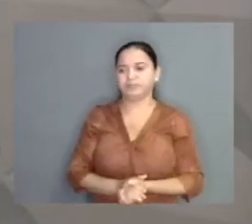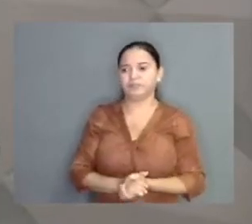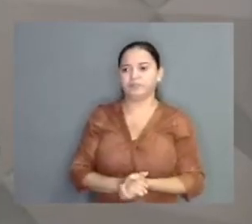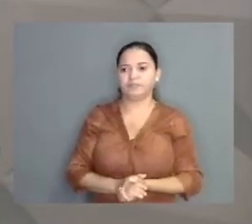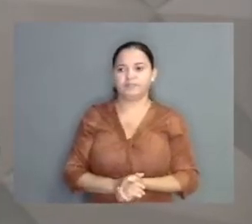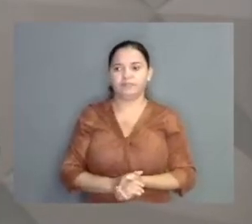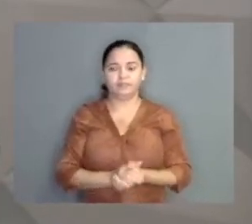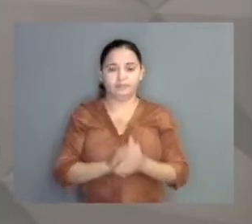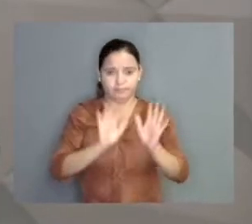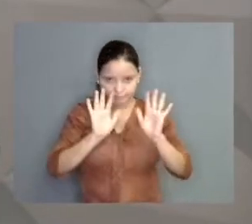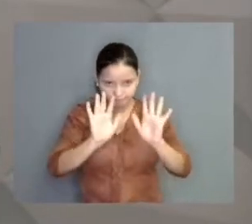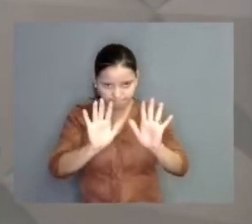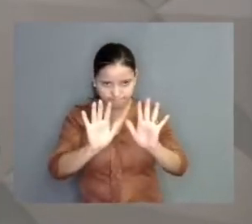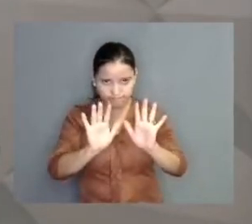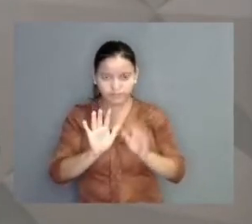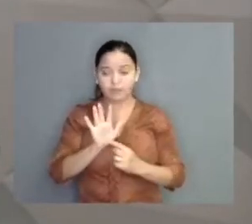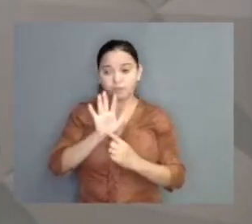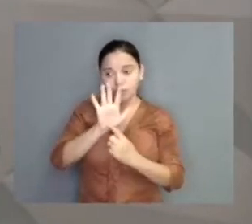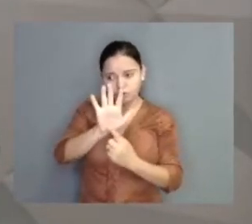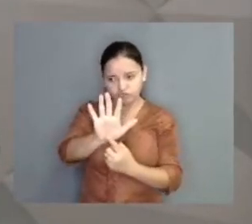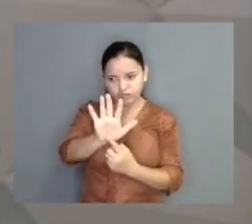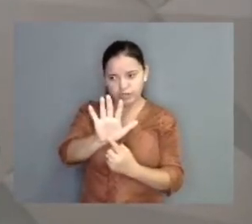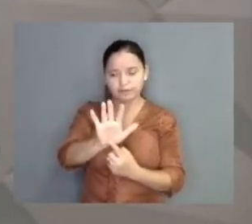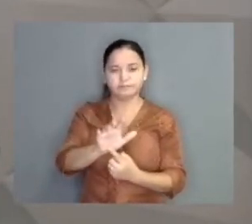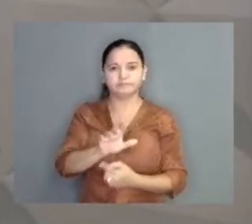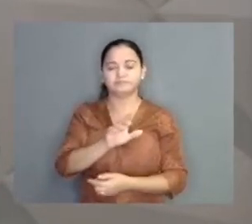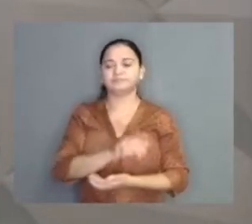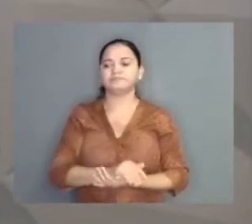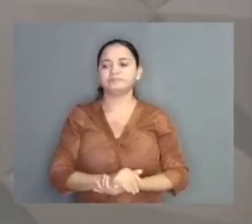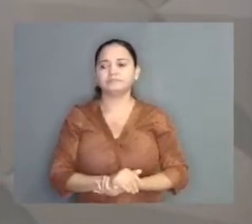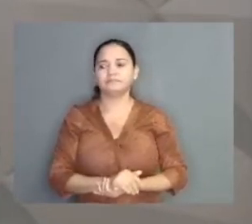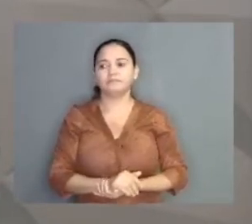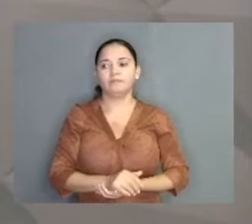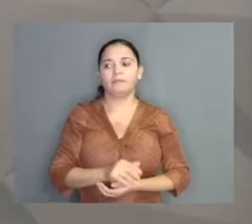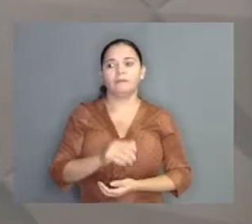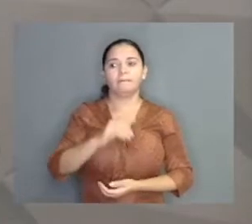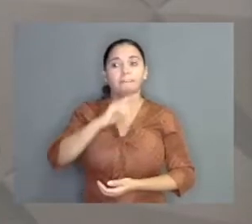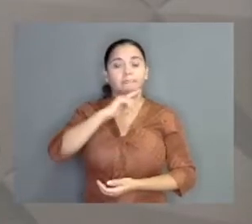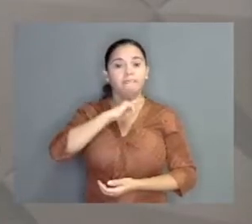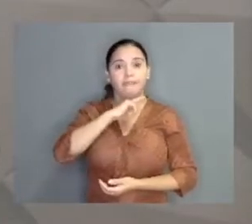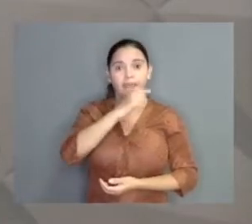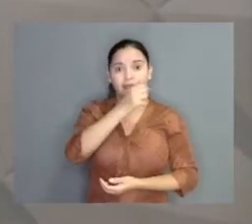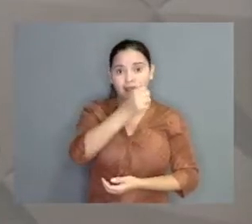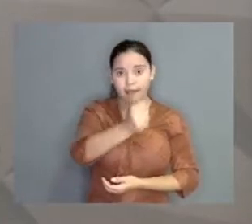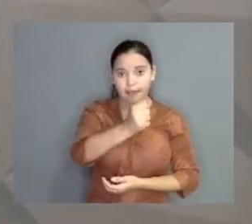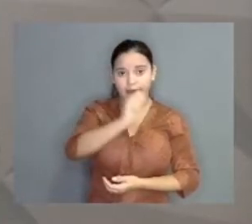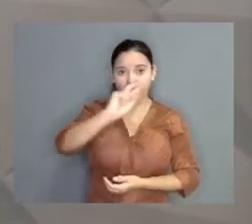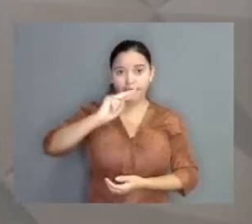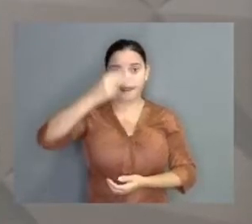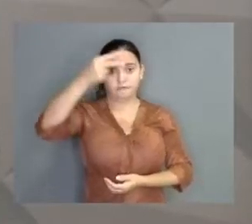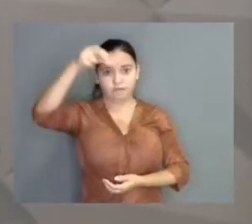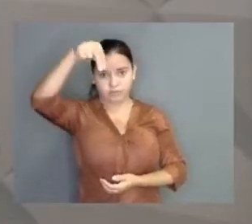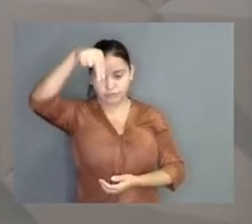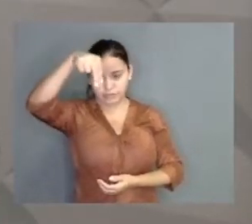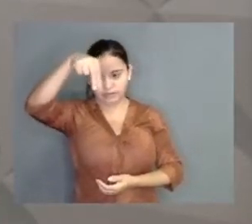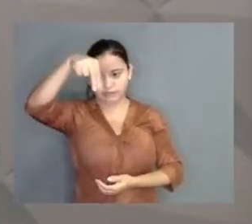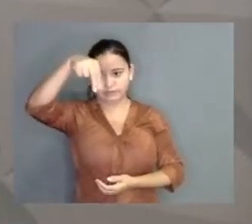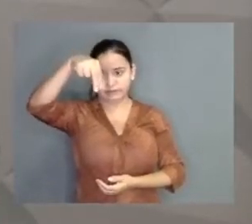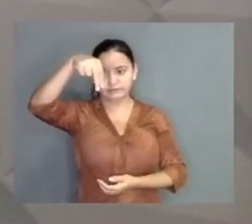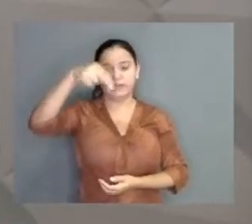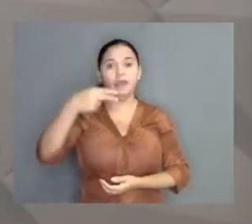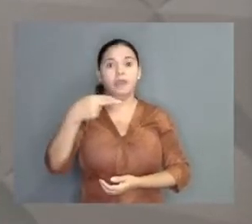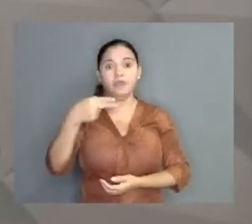Seguindo a ideia que está escrito ali, eu tenho A elevado a N igual a